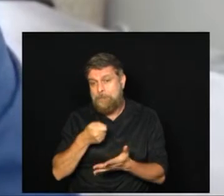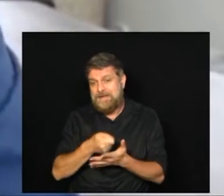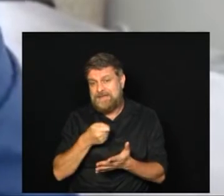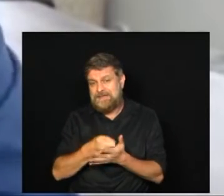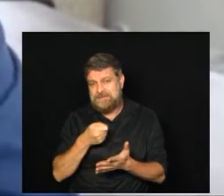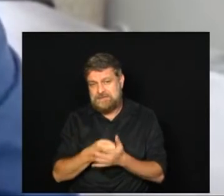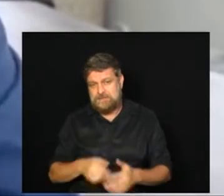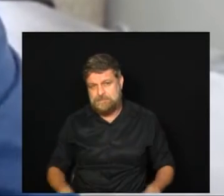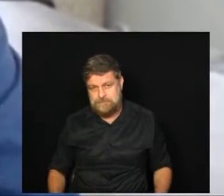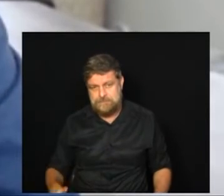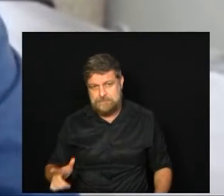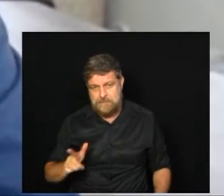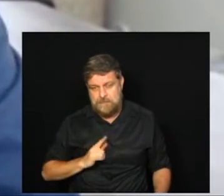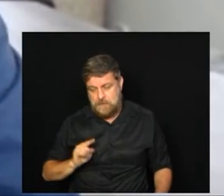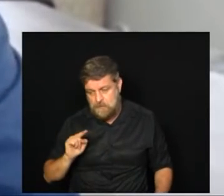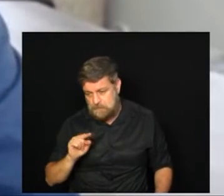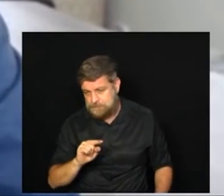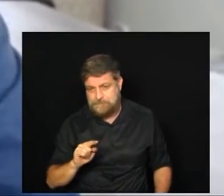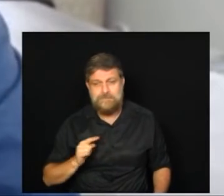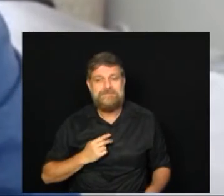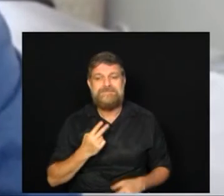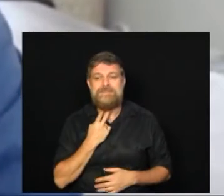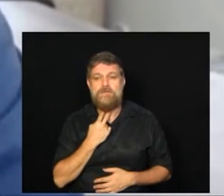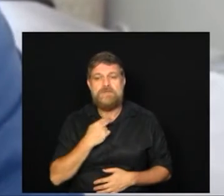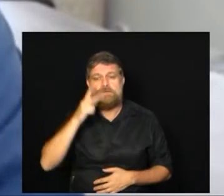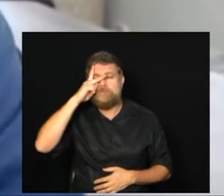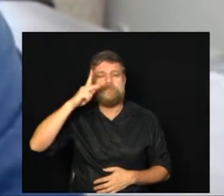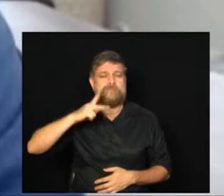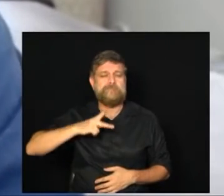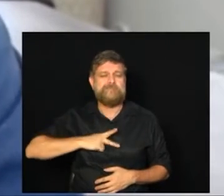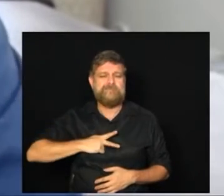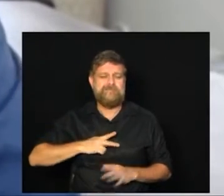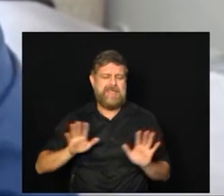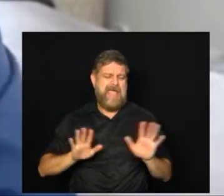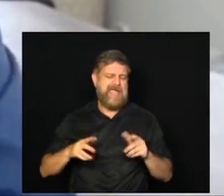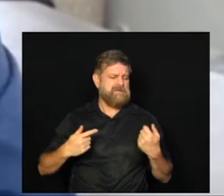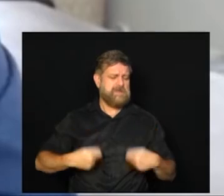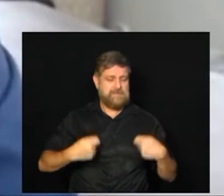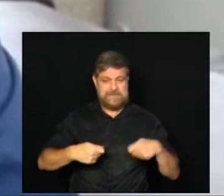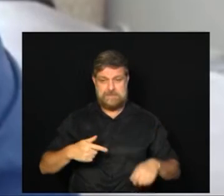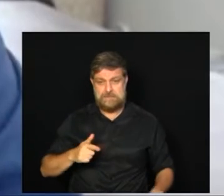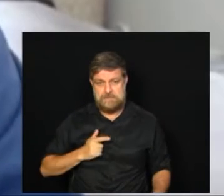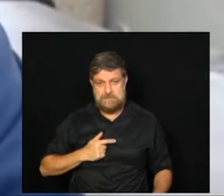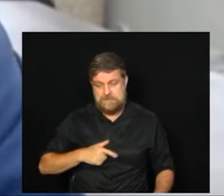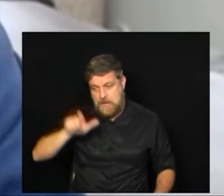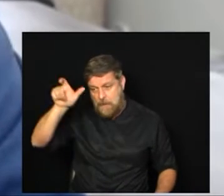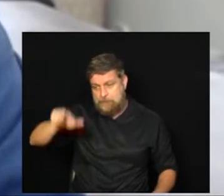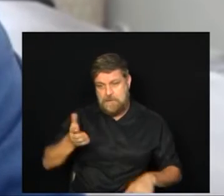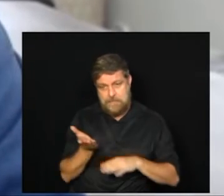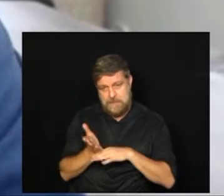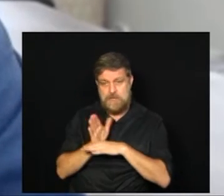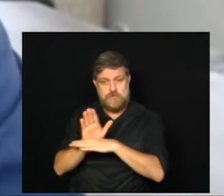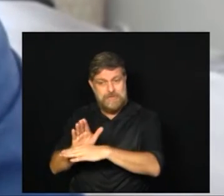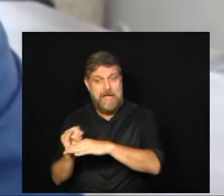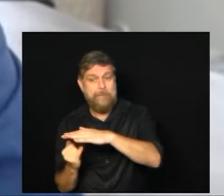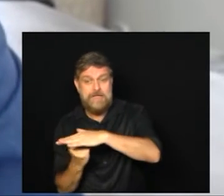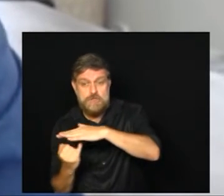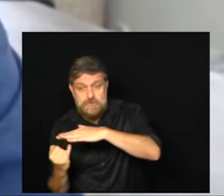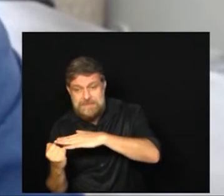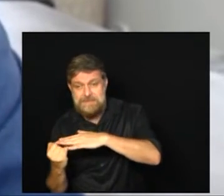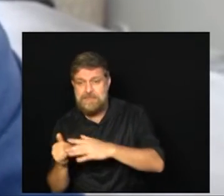Por quê? É quase que, eu costumo falar também que assim, eu conheço muitas pessoas que falam, não, mas o que eu tenho já é o